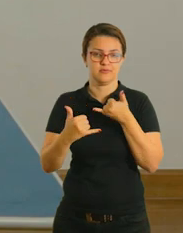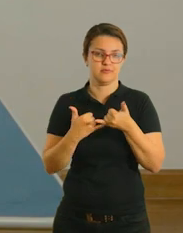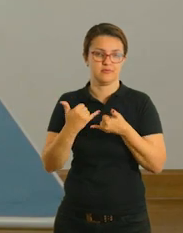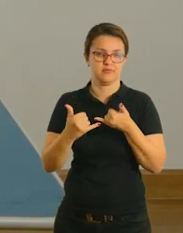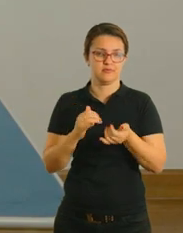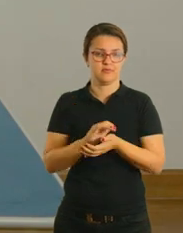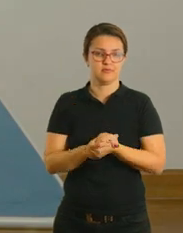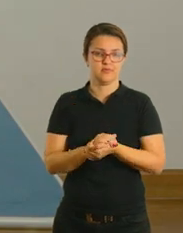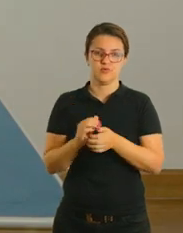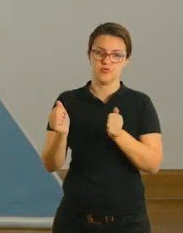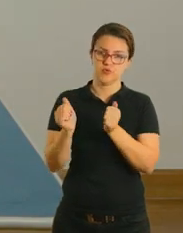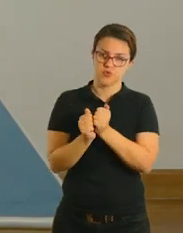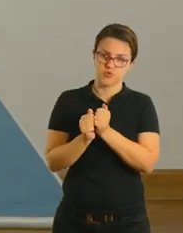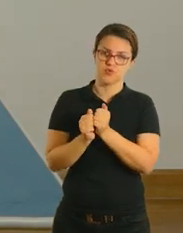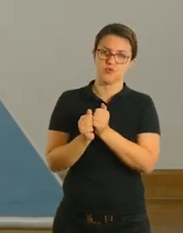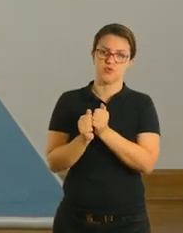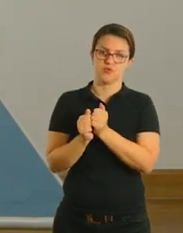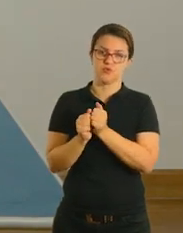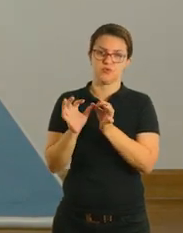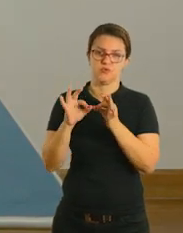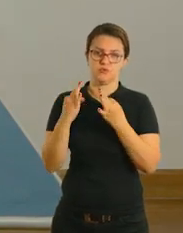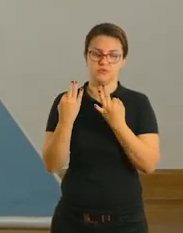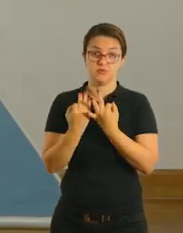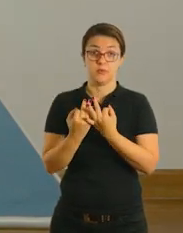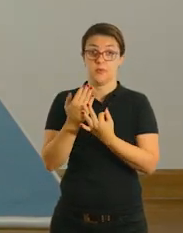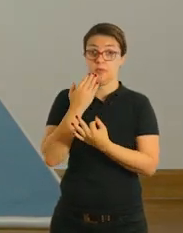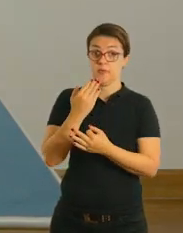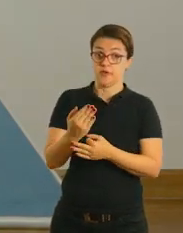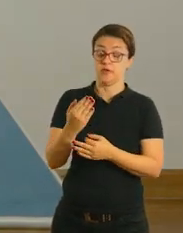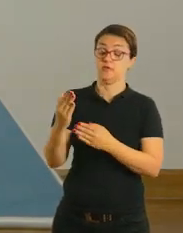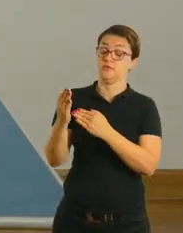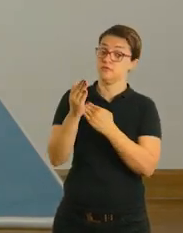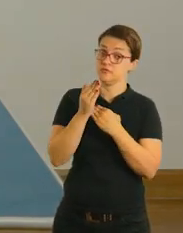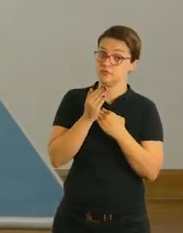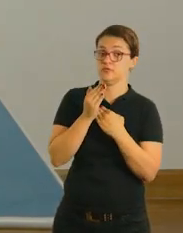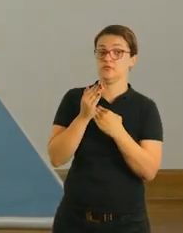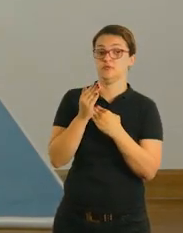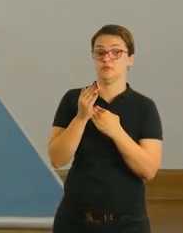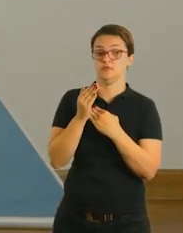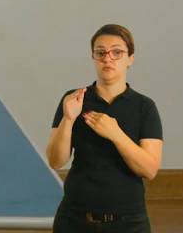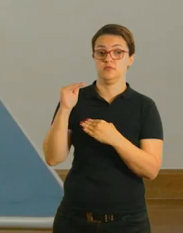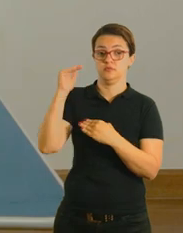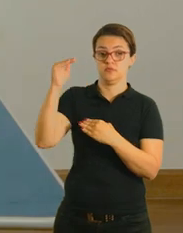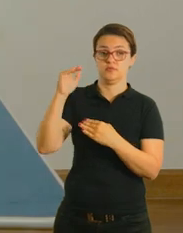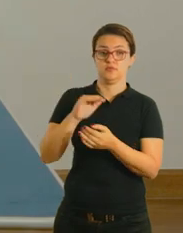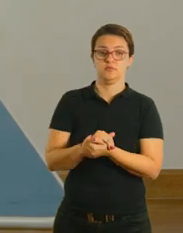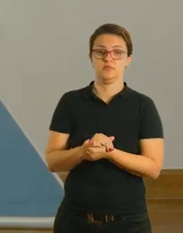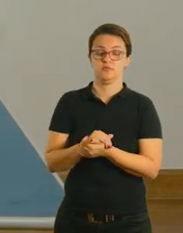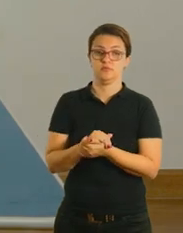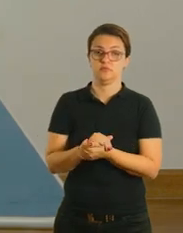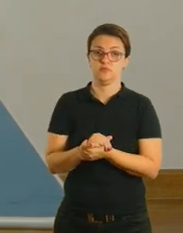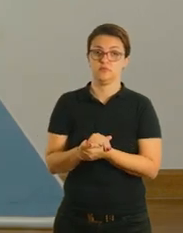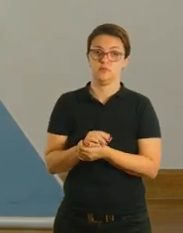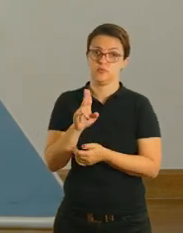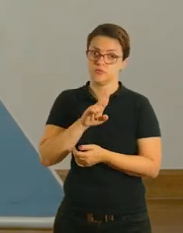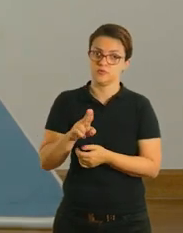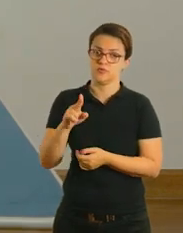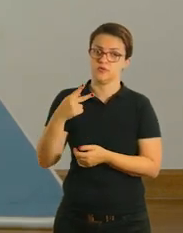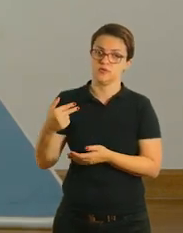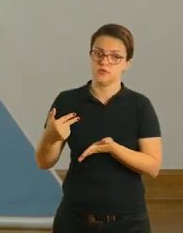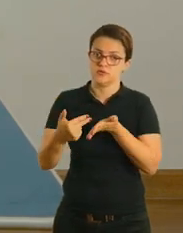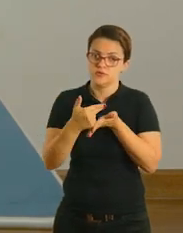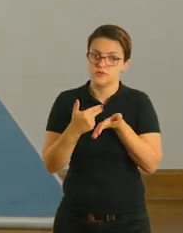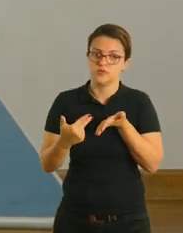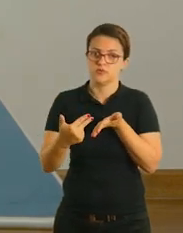você, com a sua família e sempre peça ajuda de um adulto quando precisar usar a tesoura.